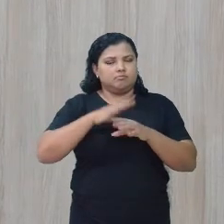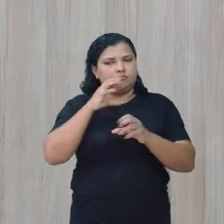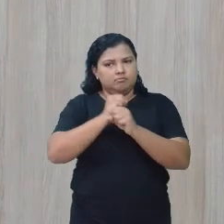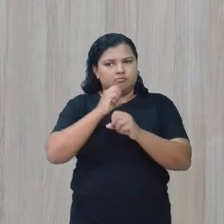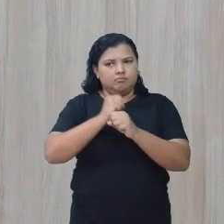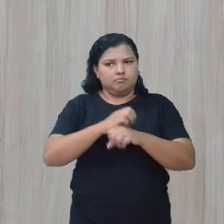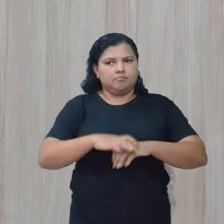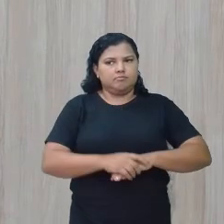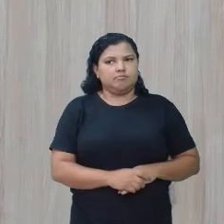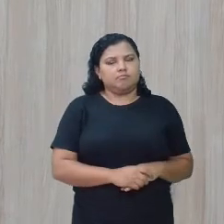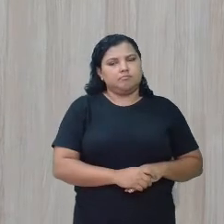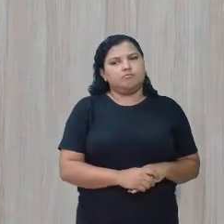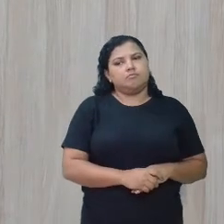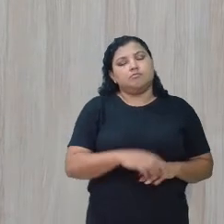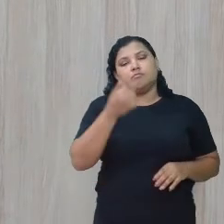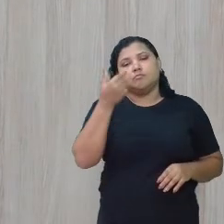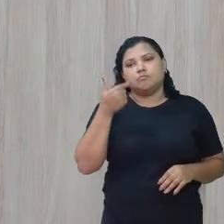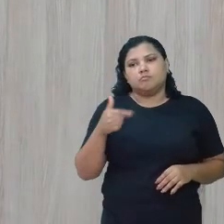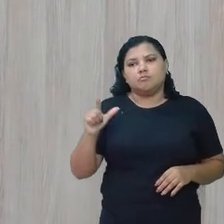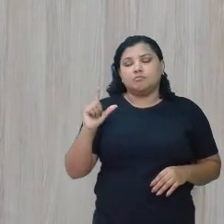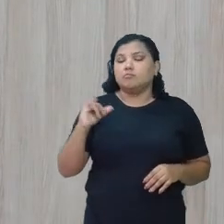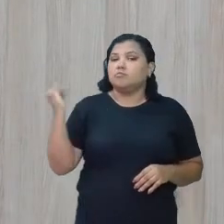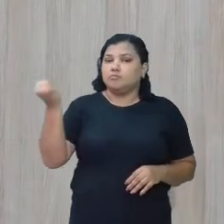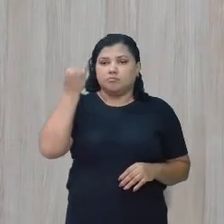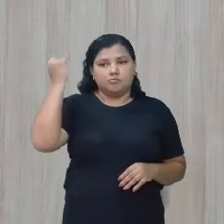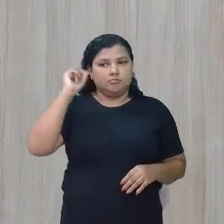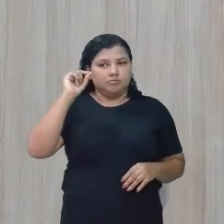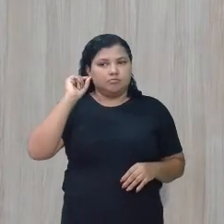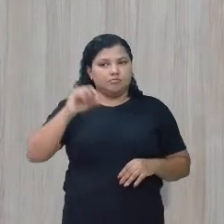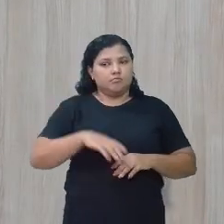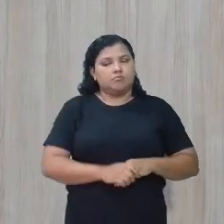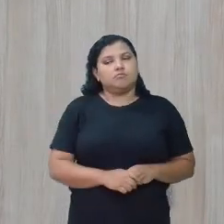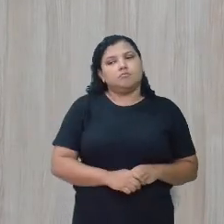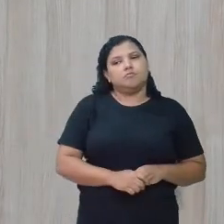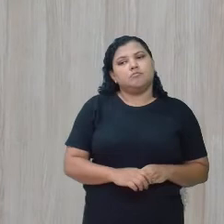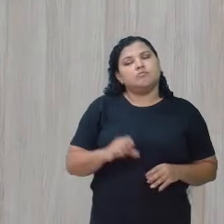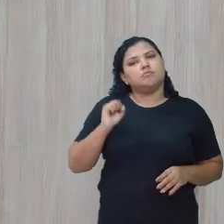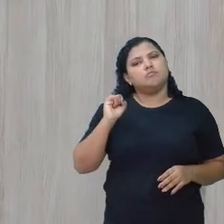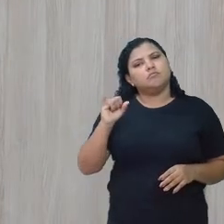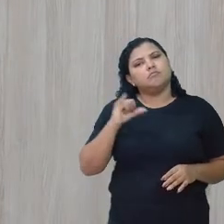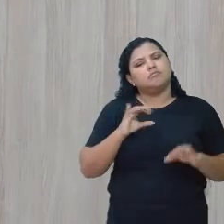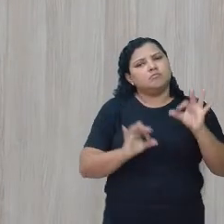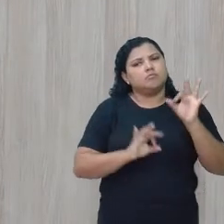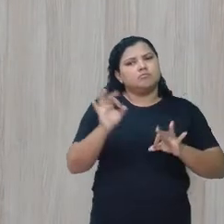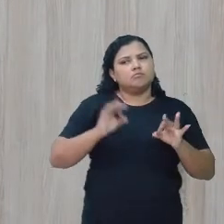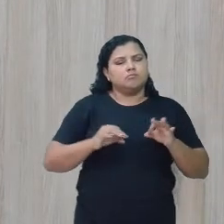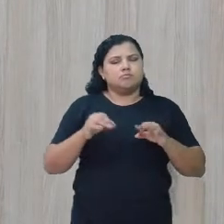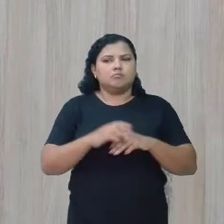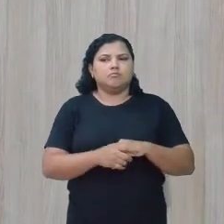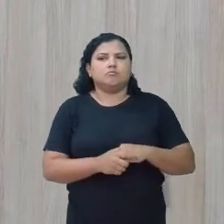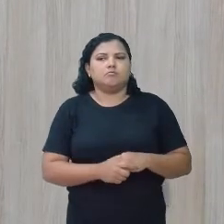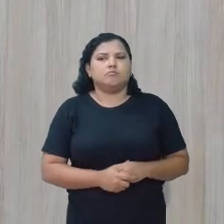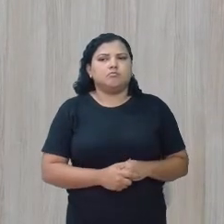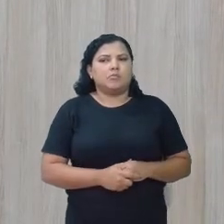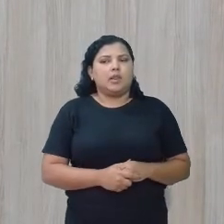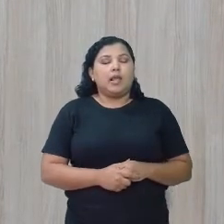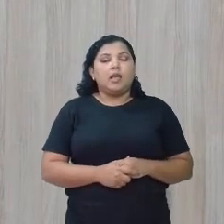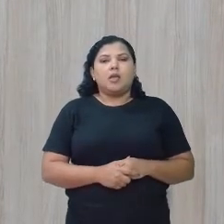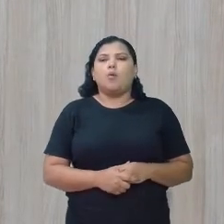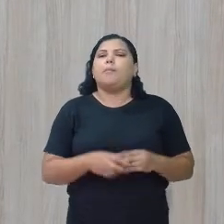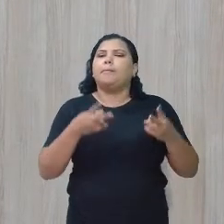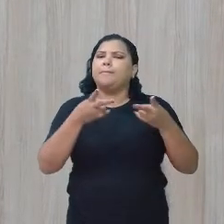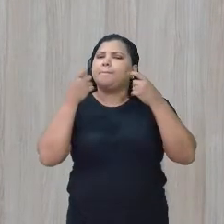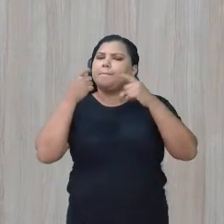soma, tá bom? Outra coisa bastante importante é que, quando eu determinei esse valorzinho aí, menos 2, para